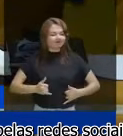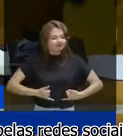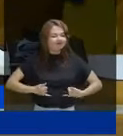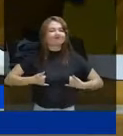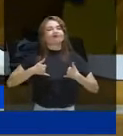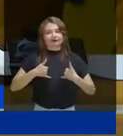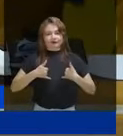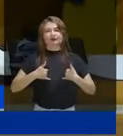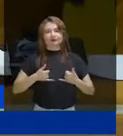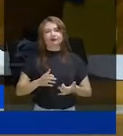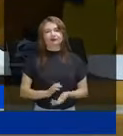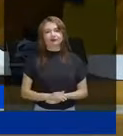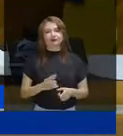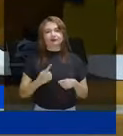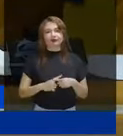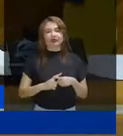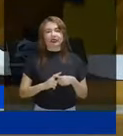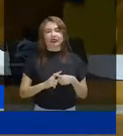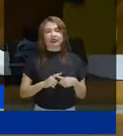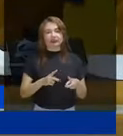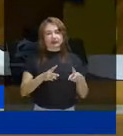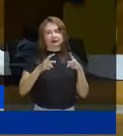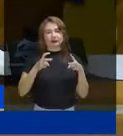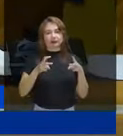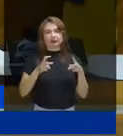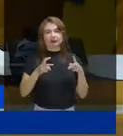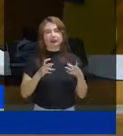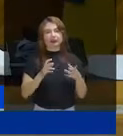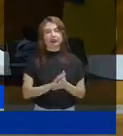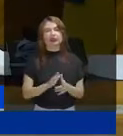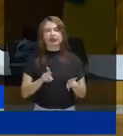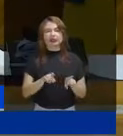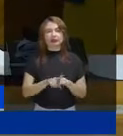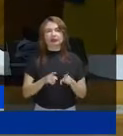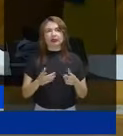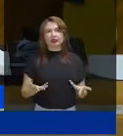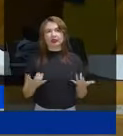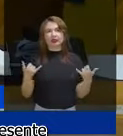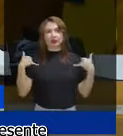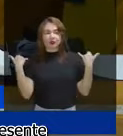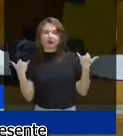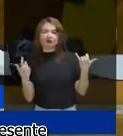satisfação de reconhecer não apenas o